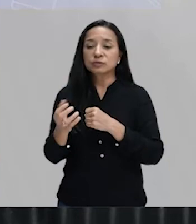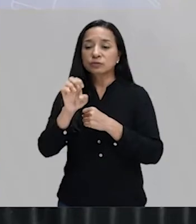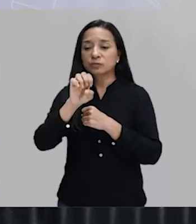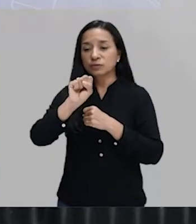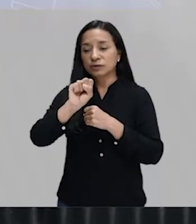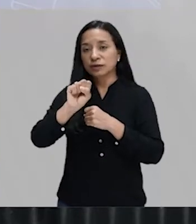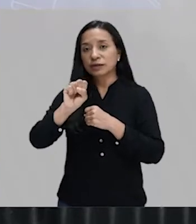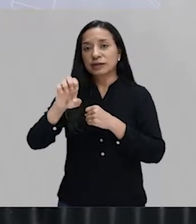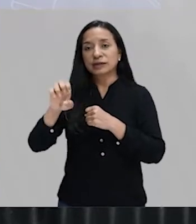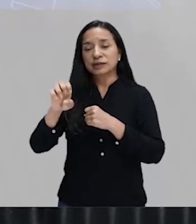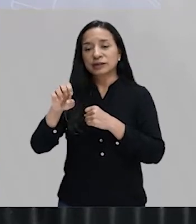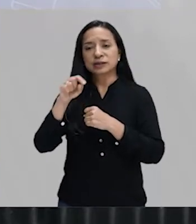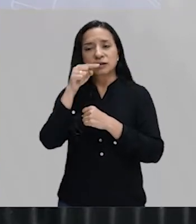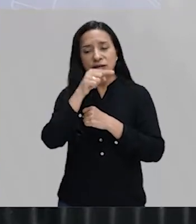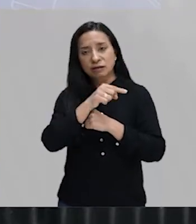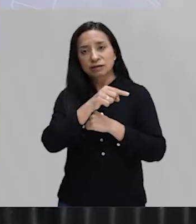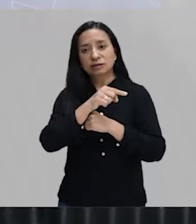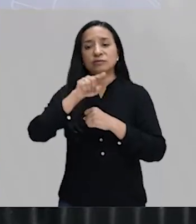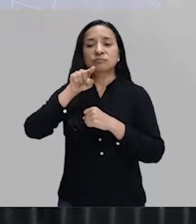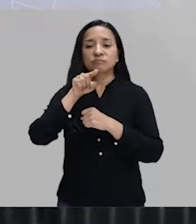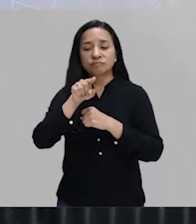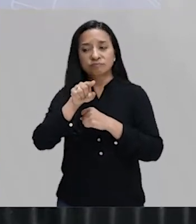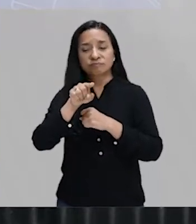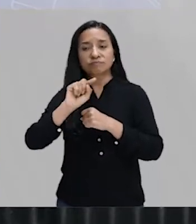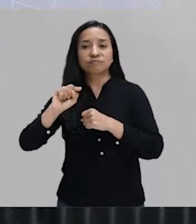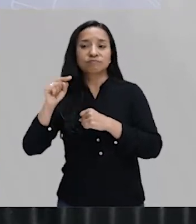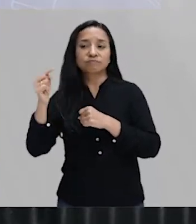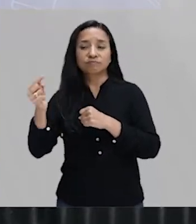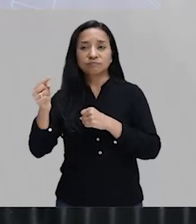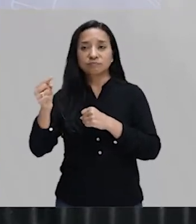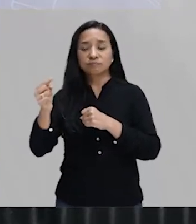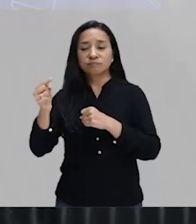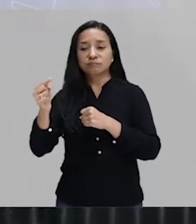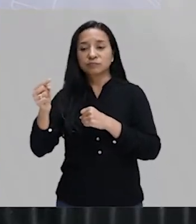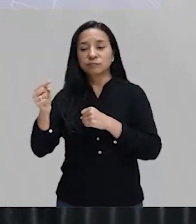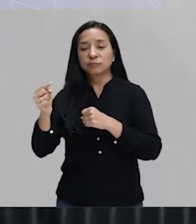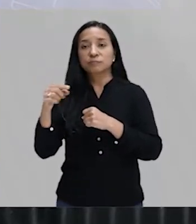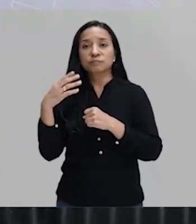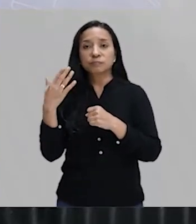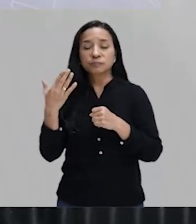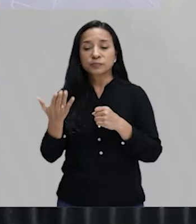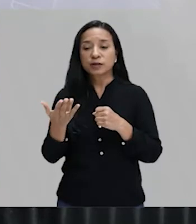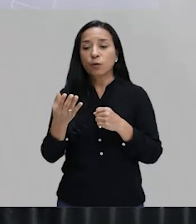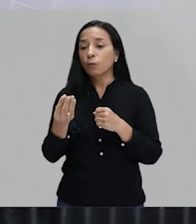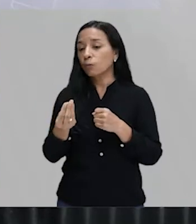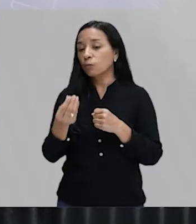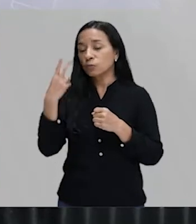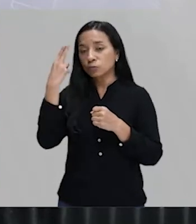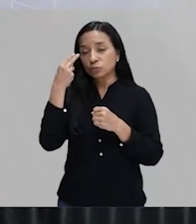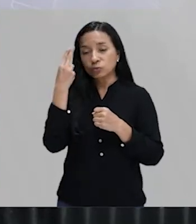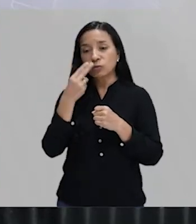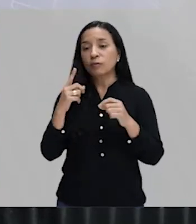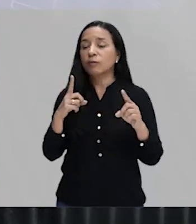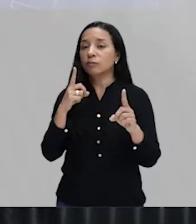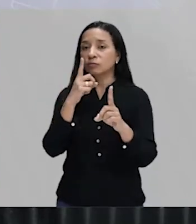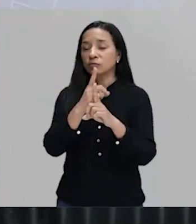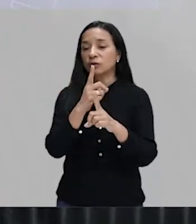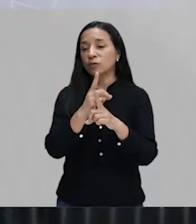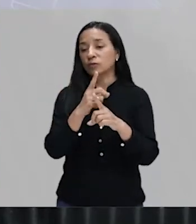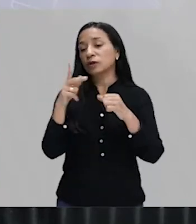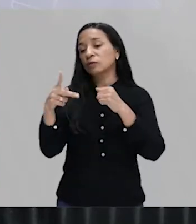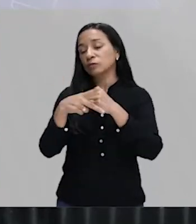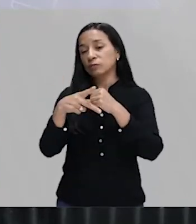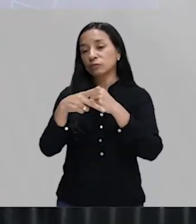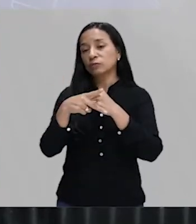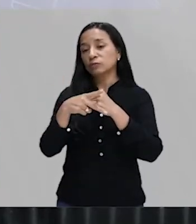esse, este, aquele, aqueles, aquelas. Então, é muito comum a gente encontrar esses